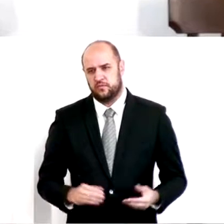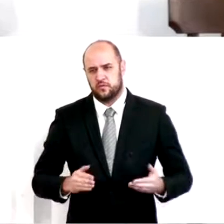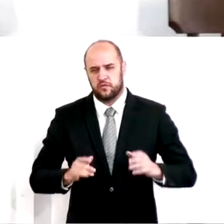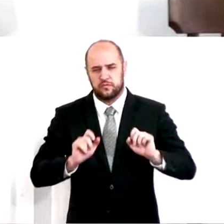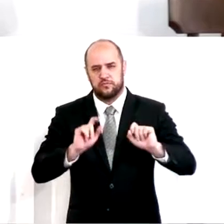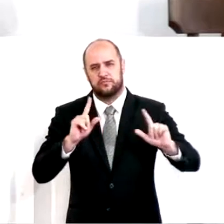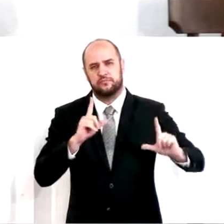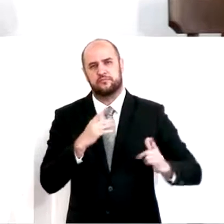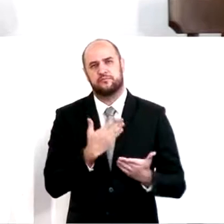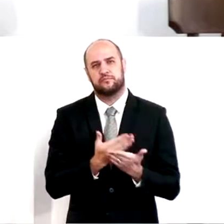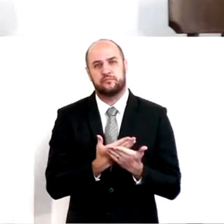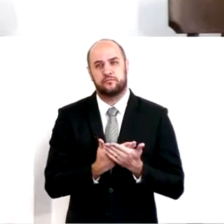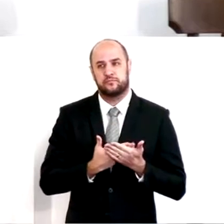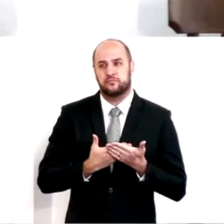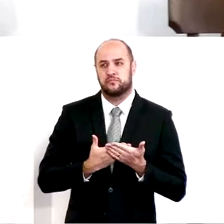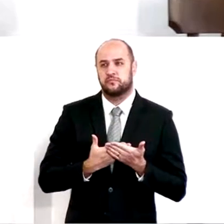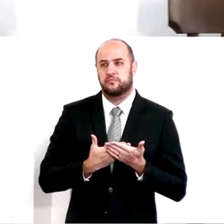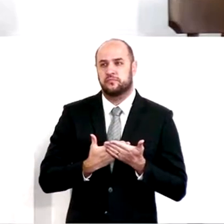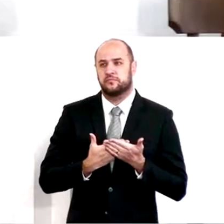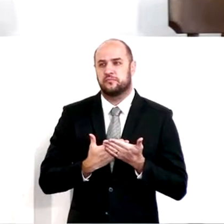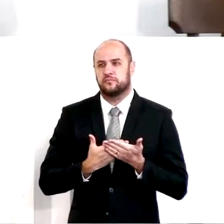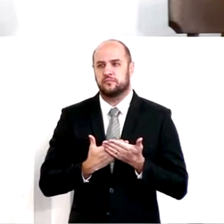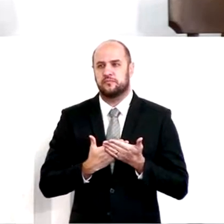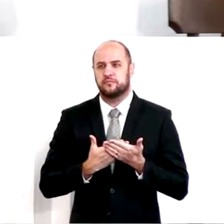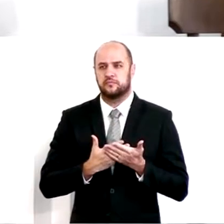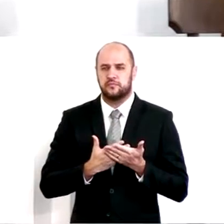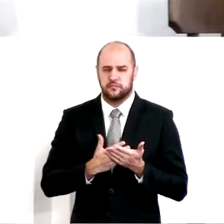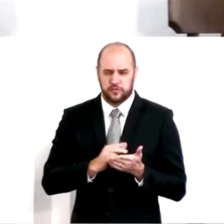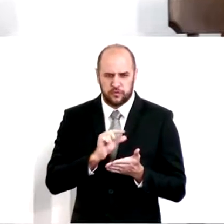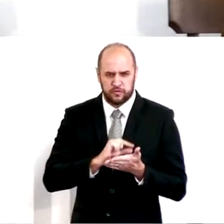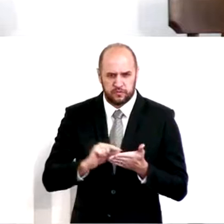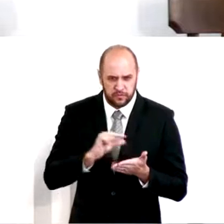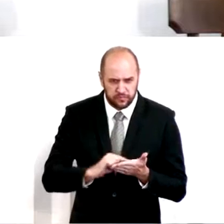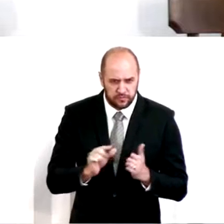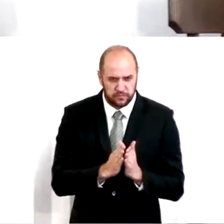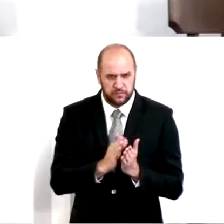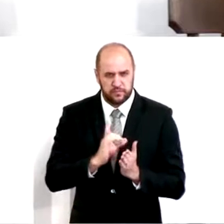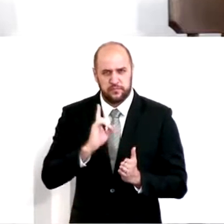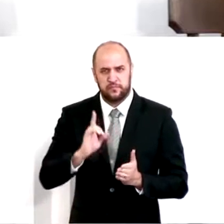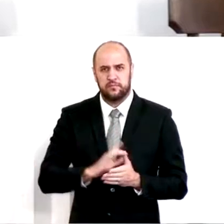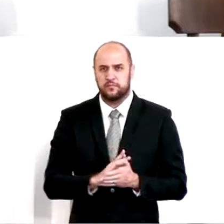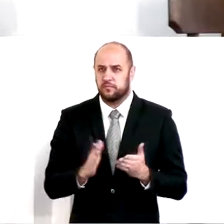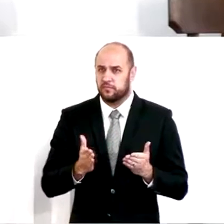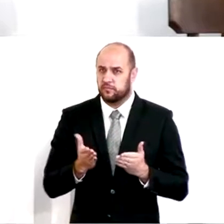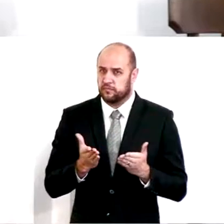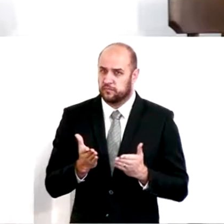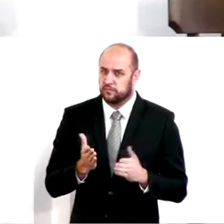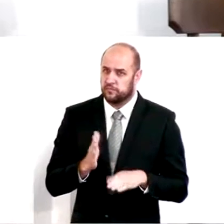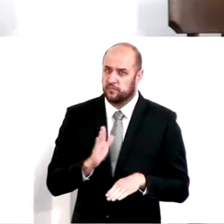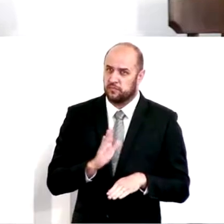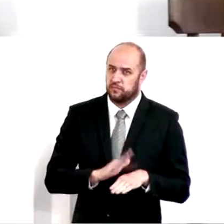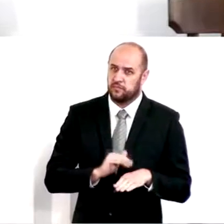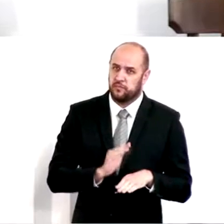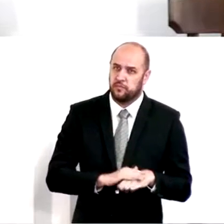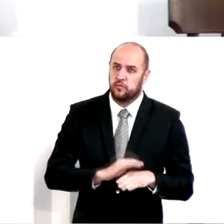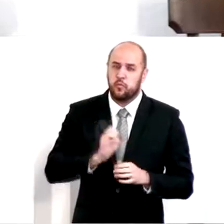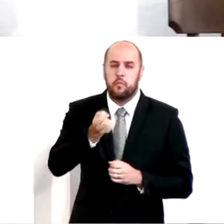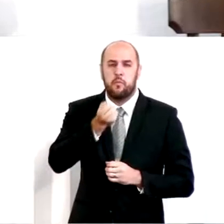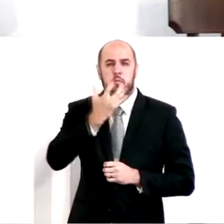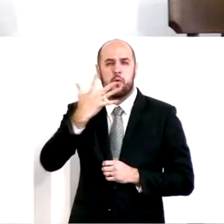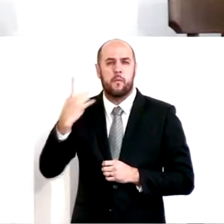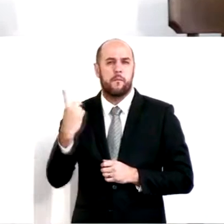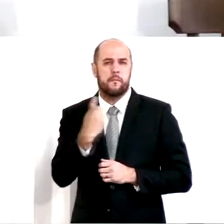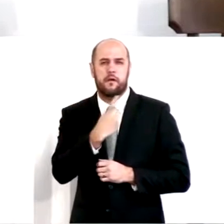manhã, para esta palavra, para estes versículos, eu chamei de o bom perfume de